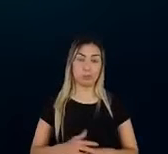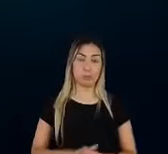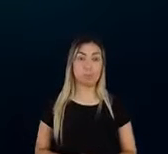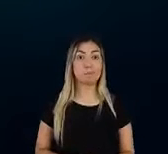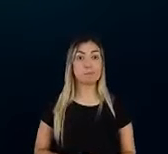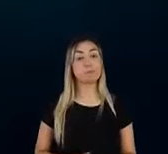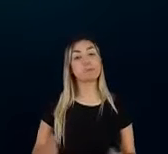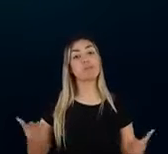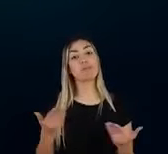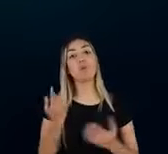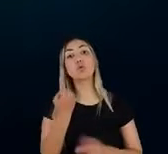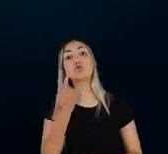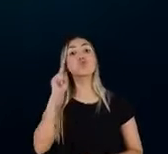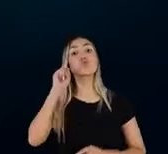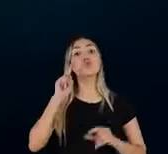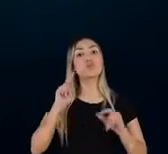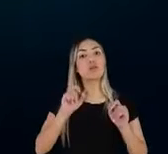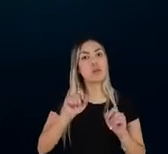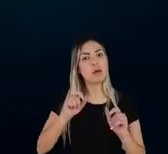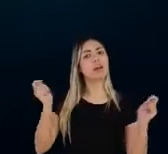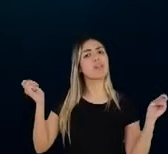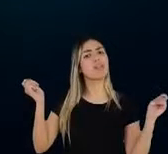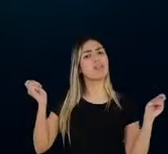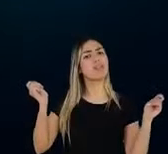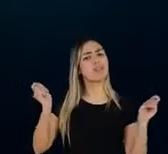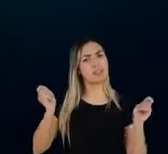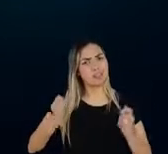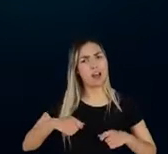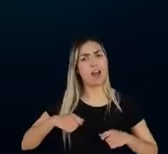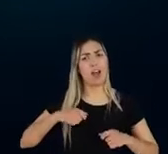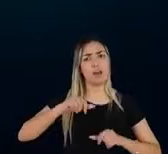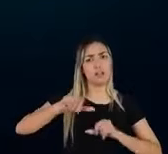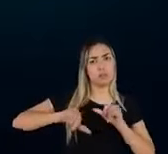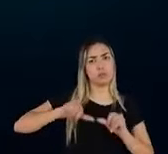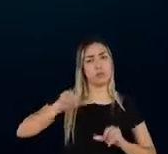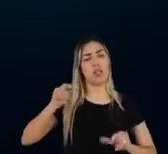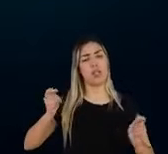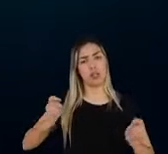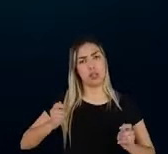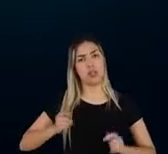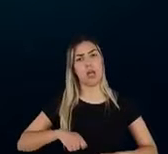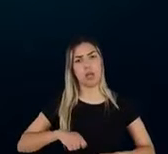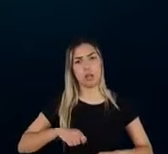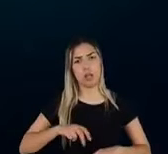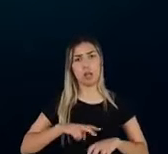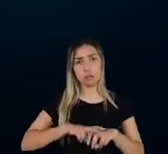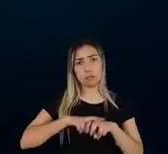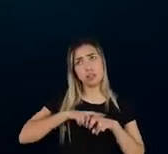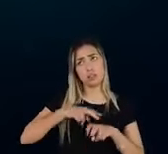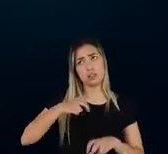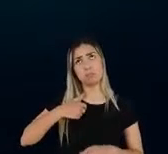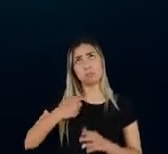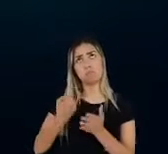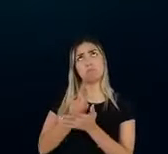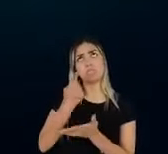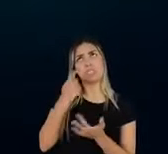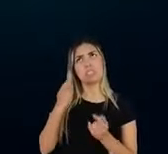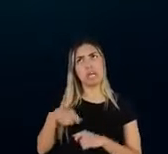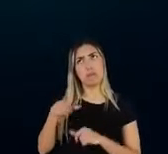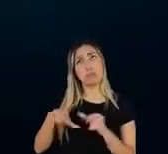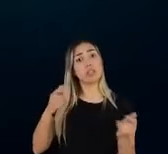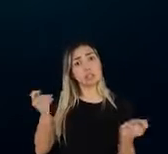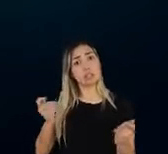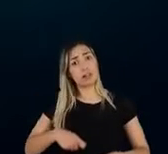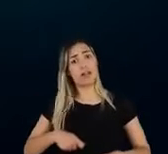gente a última mensagem é é possível sim mudar tá queto pro gente essa grande me pergunta que fica é para mim o grande caso